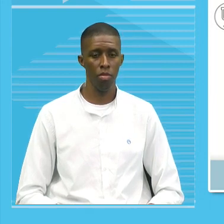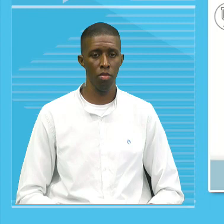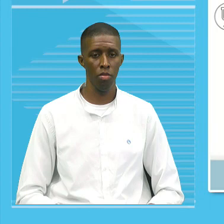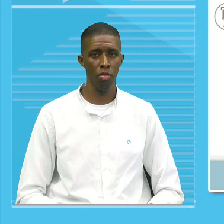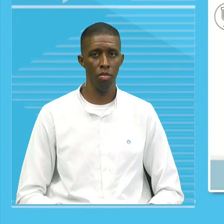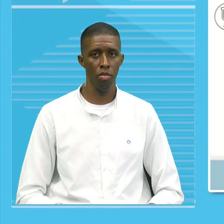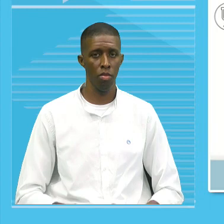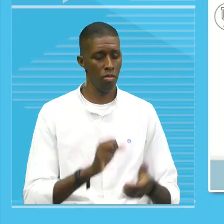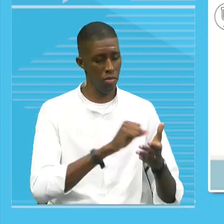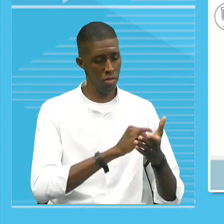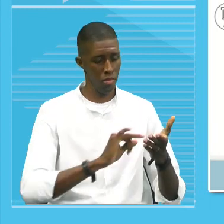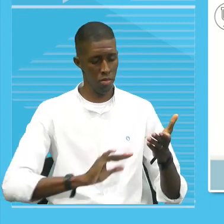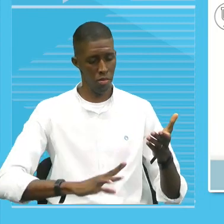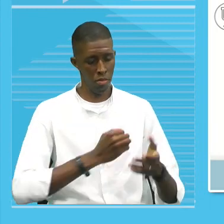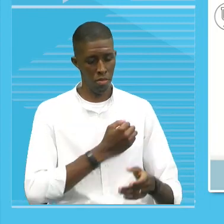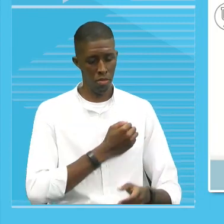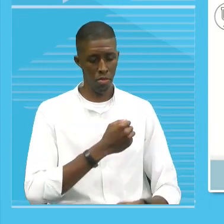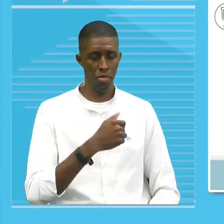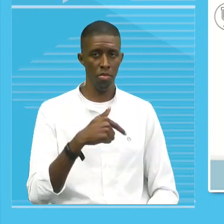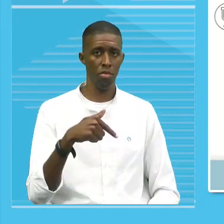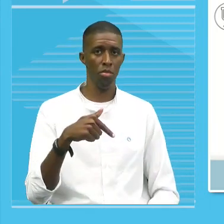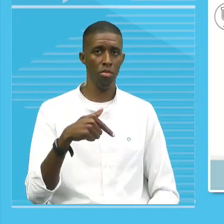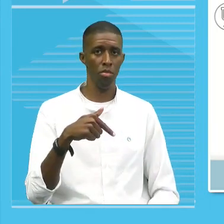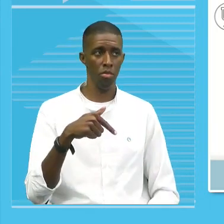a questão continua tá